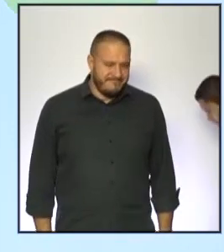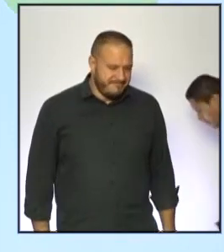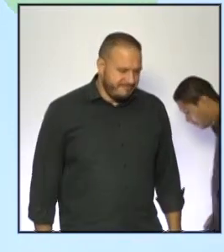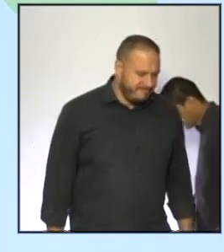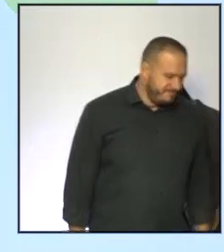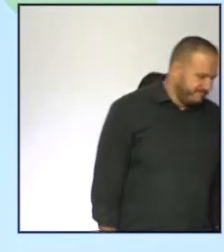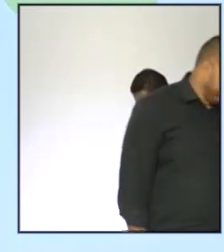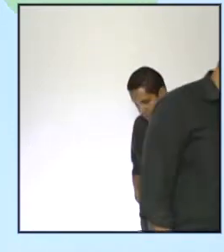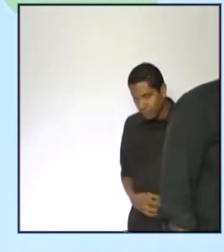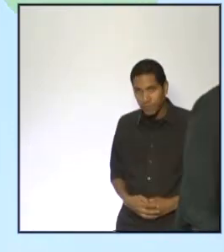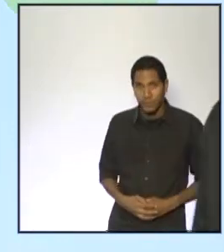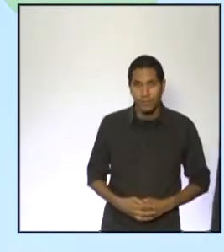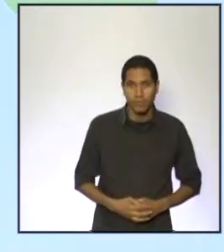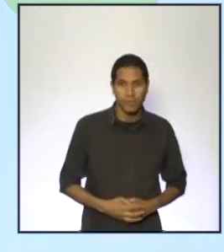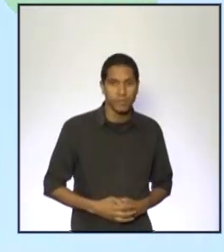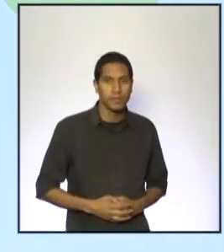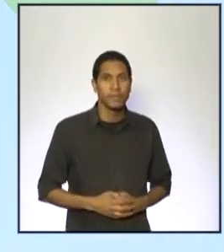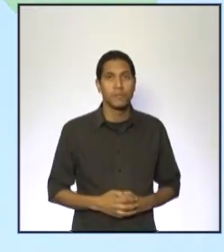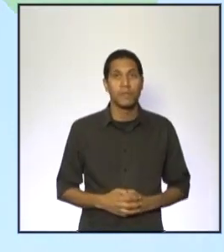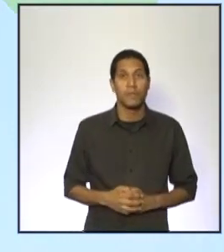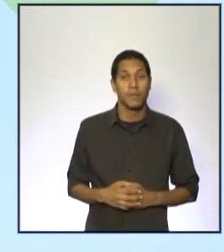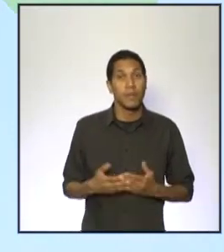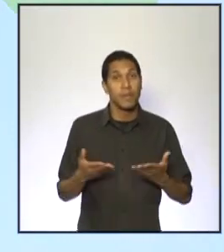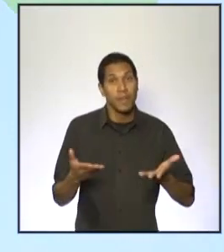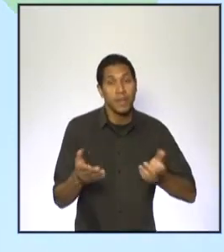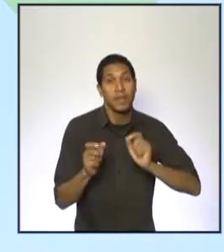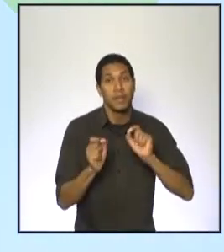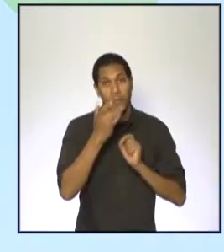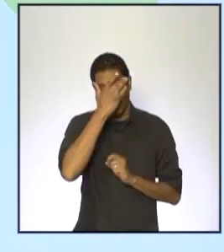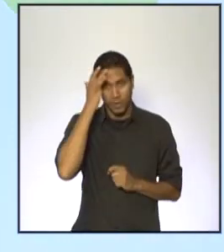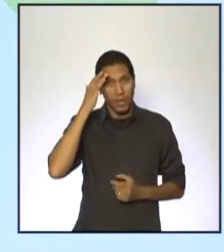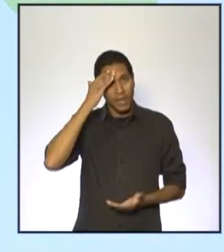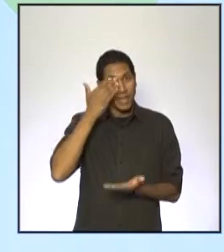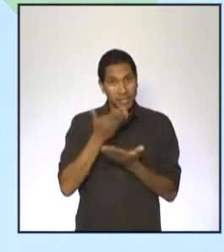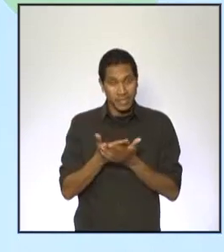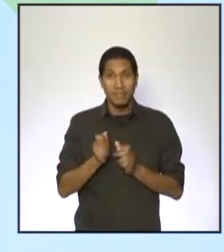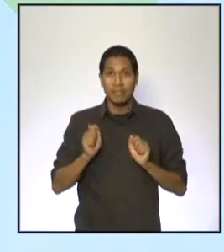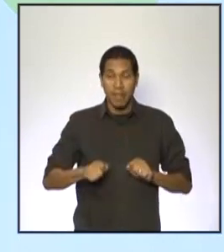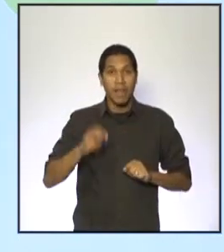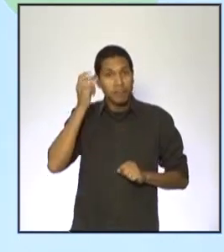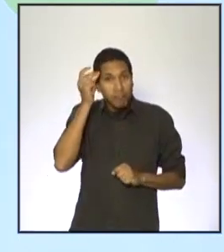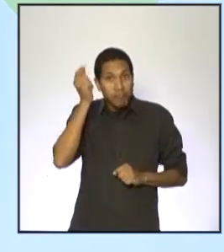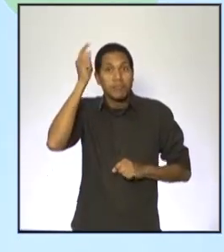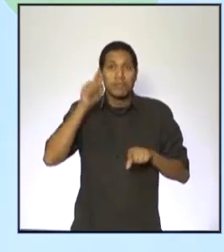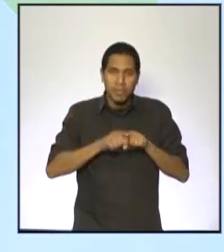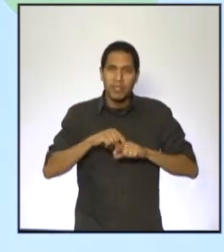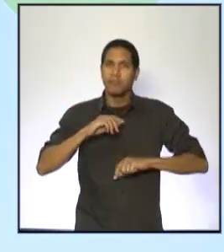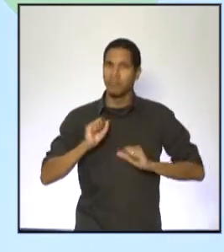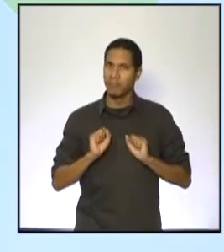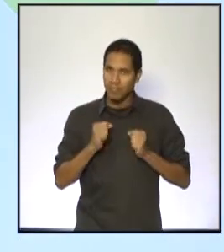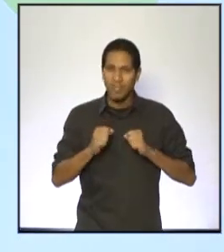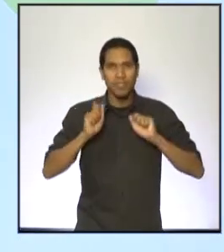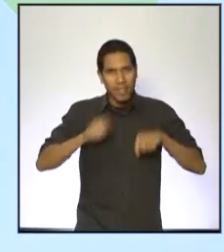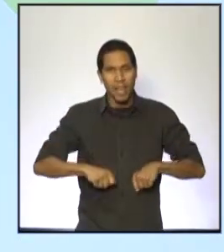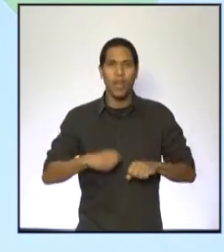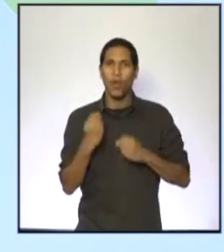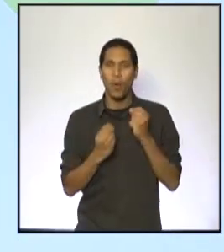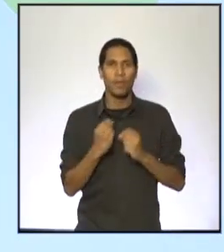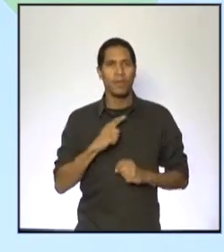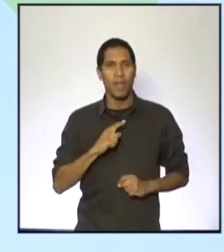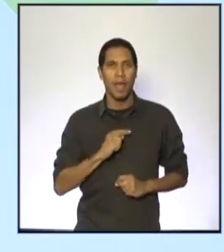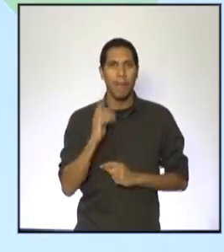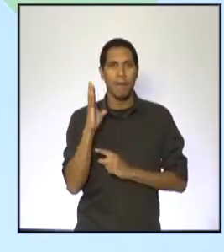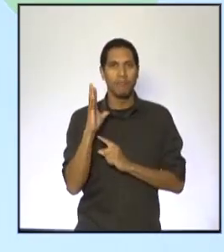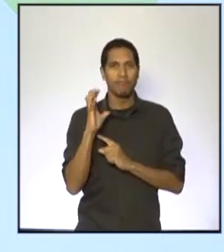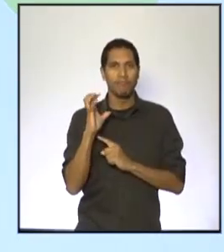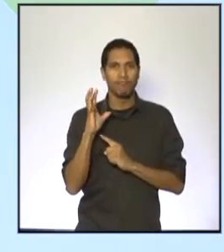E, mais uma, o pessoal acredita que com criatividade e força de vontade, dá para fazer a mão mecânica. Ótimo, e é